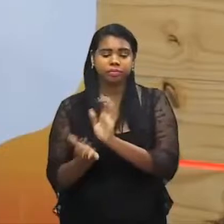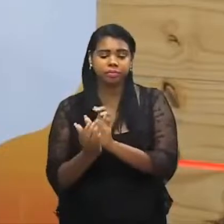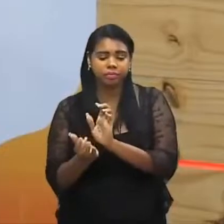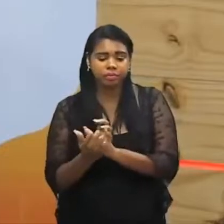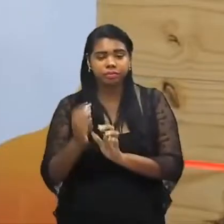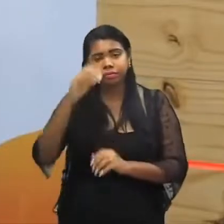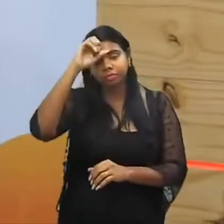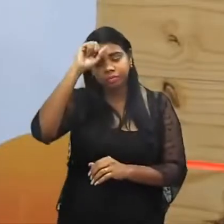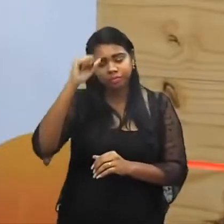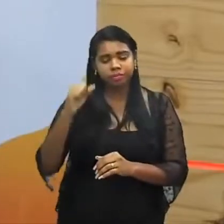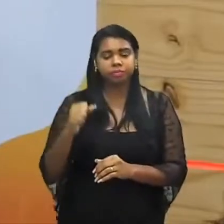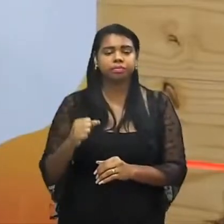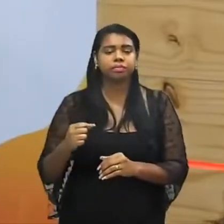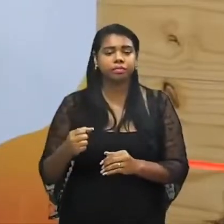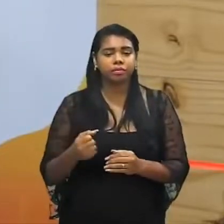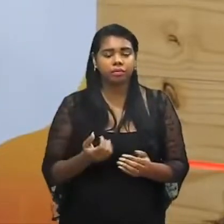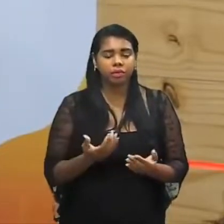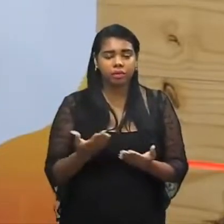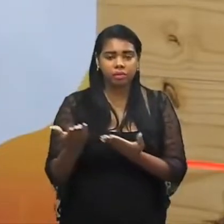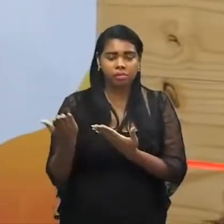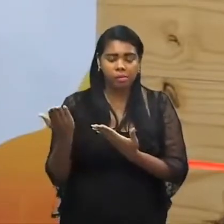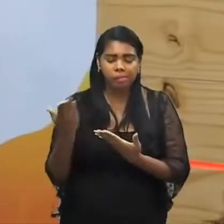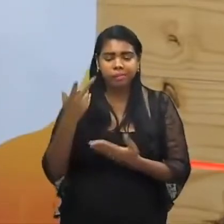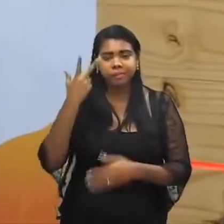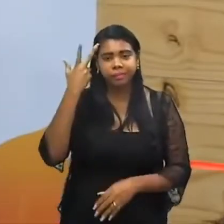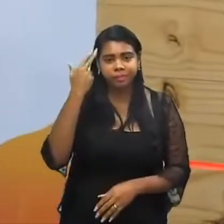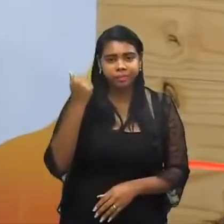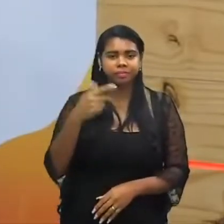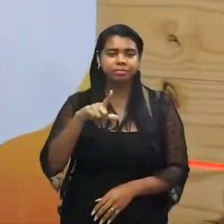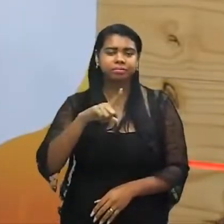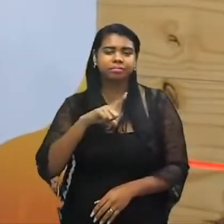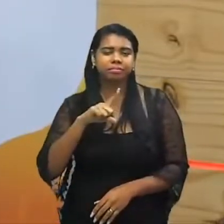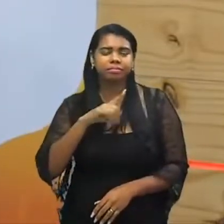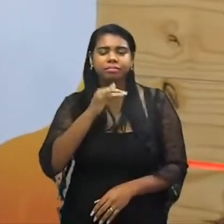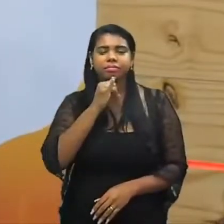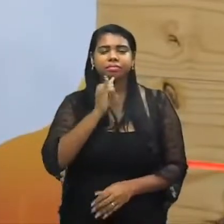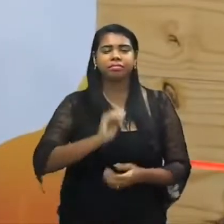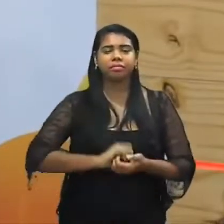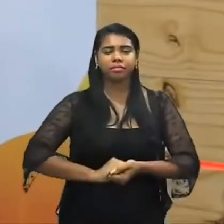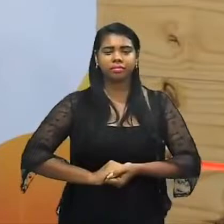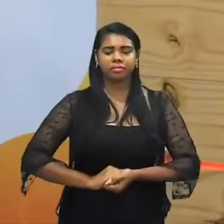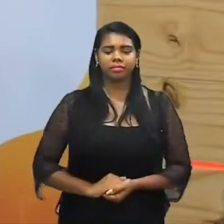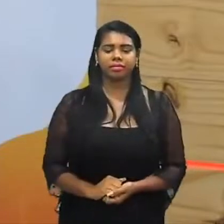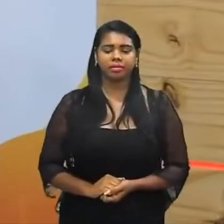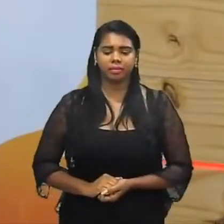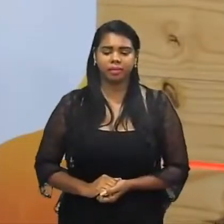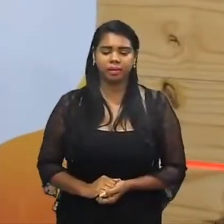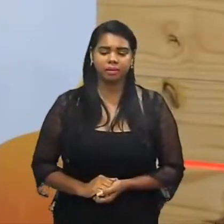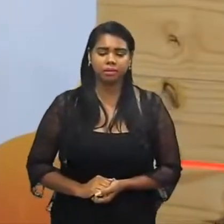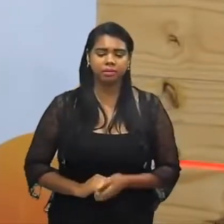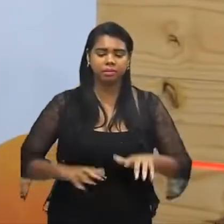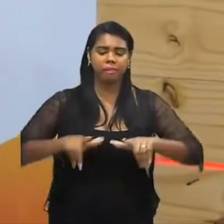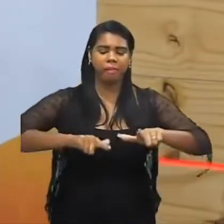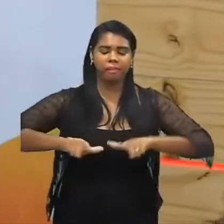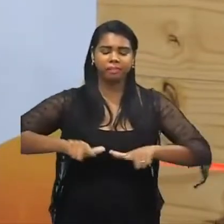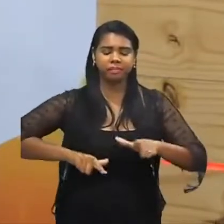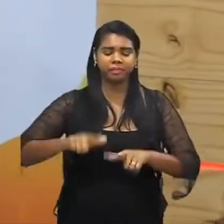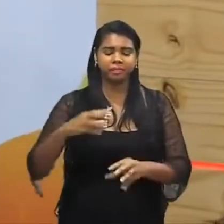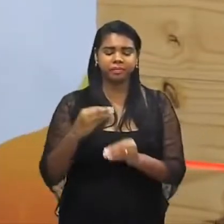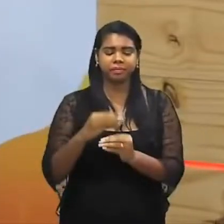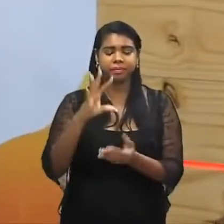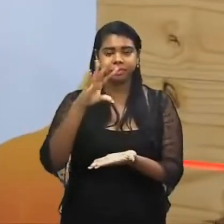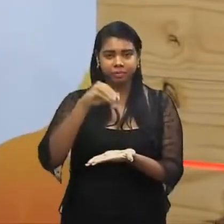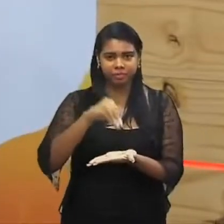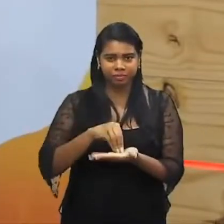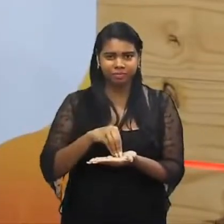ele é um dos expoentes, um dos artistas que, mesmo tendo essa questão de ser autêntico, de trabalhar dentro